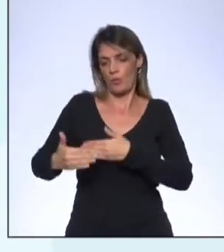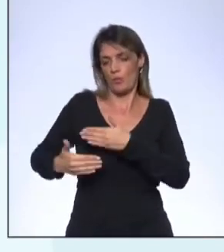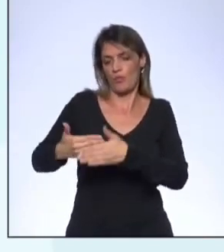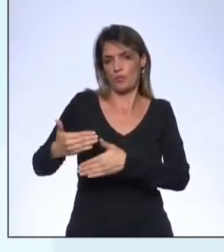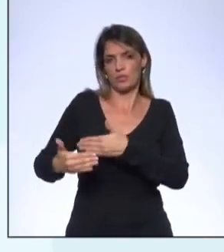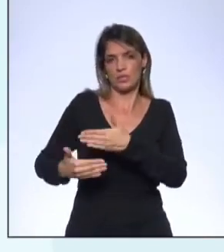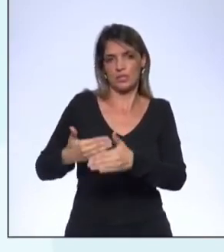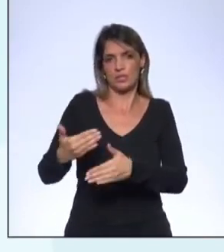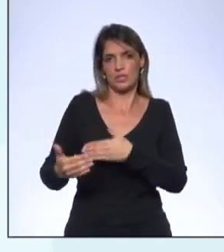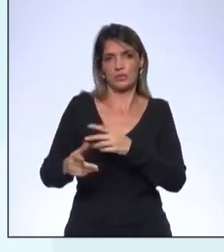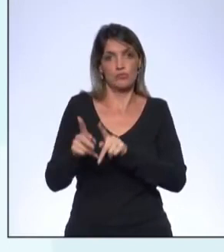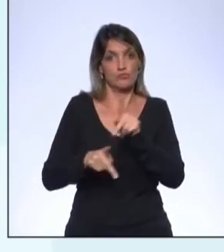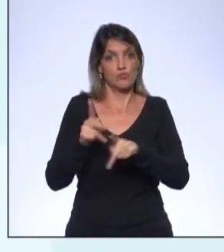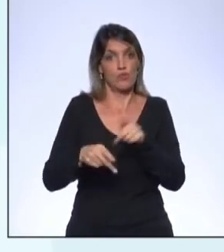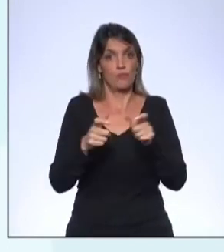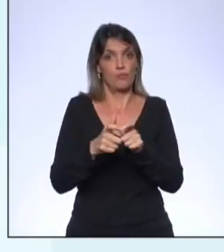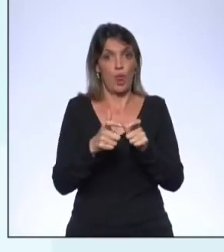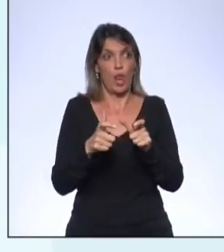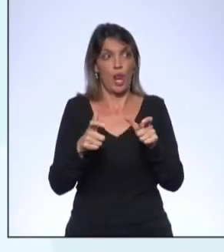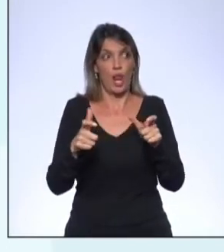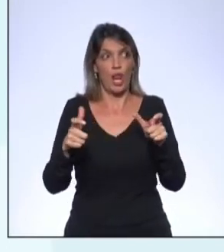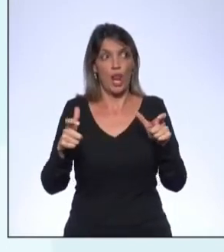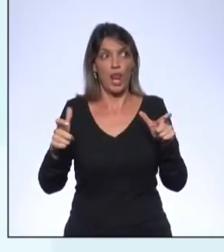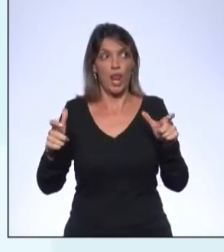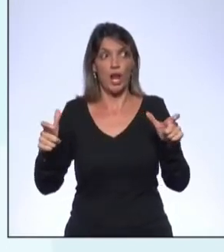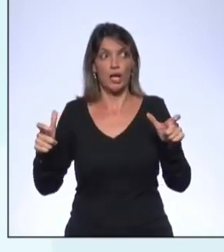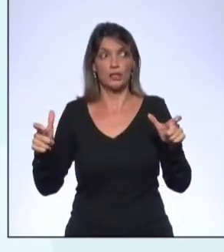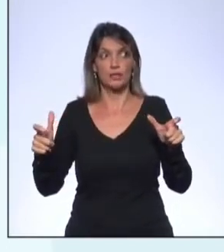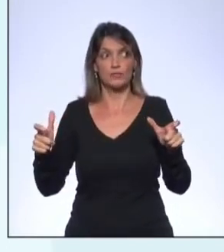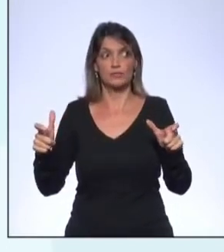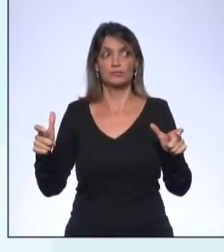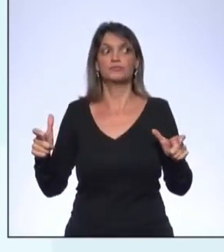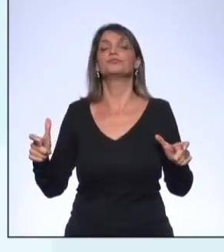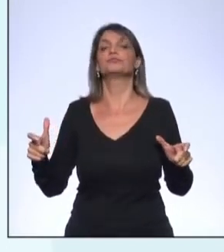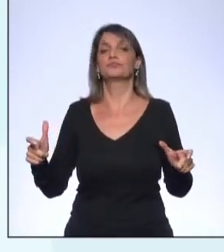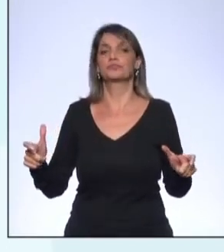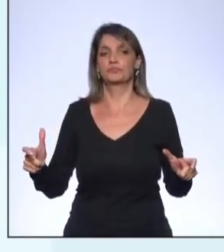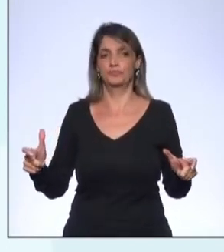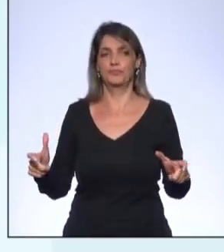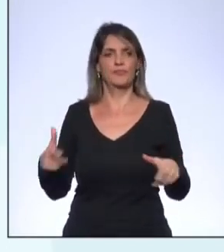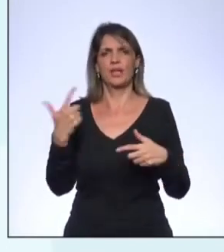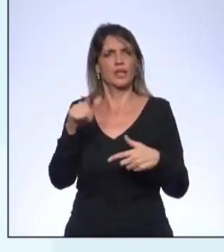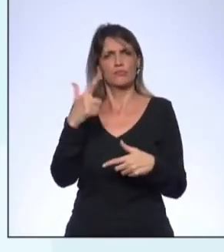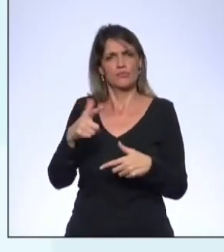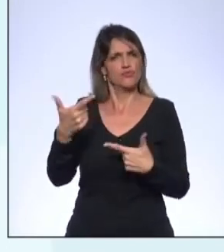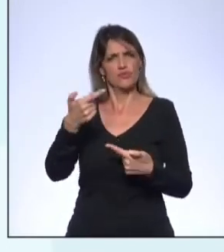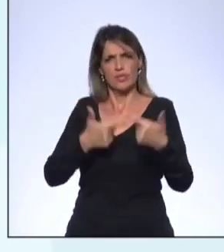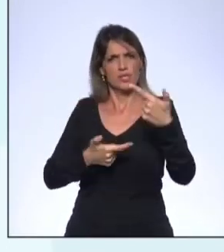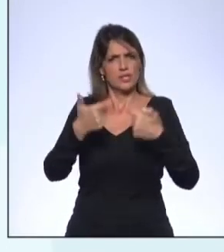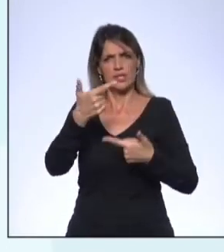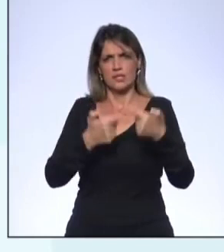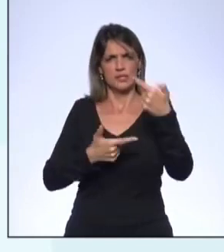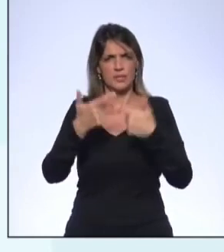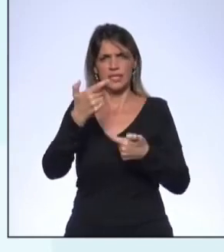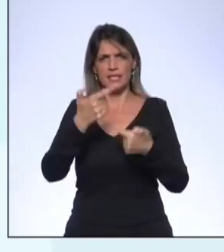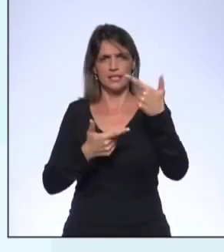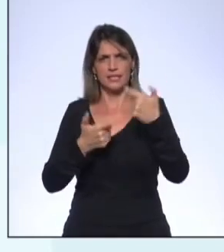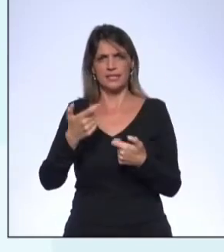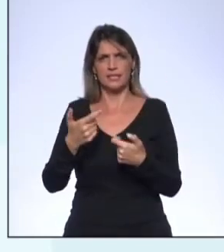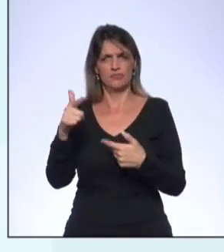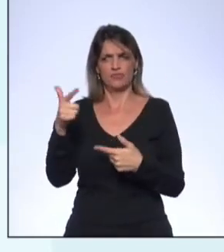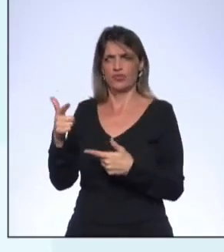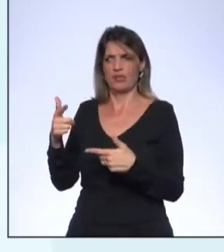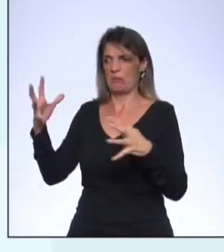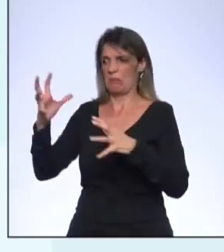de aumento populacional, né? Durante o feudalismo não existiam muitas guerras, não existiam muitos